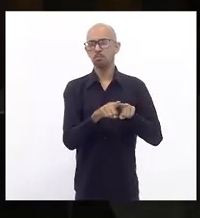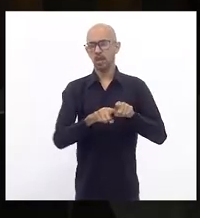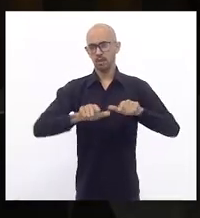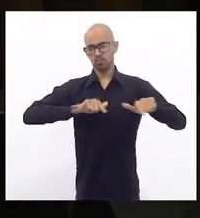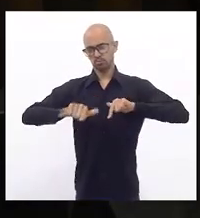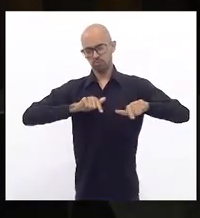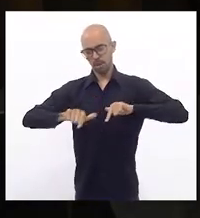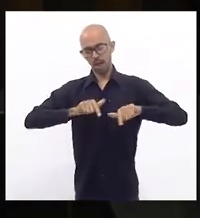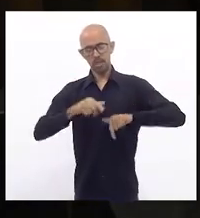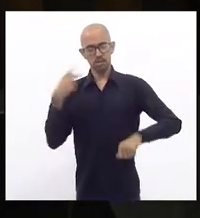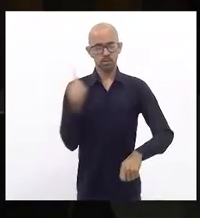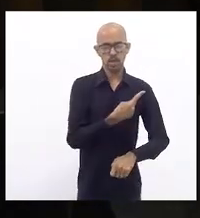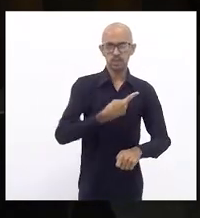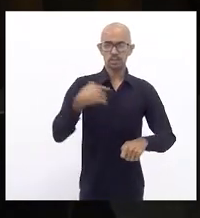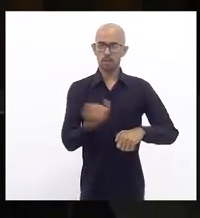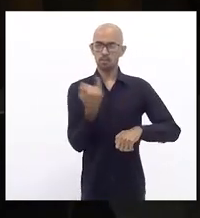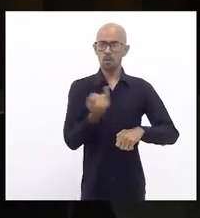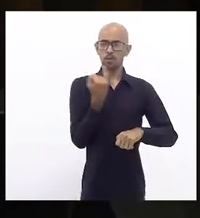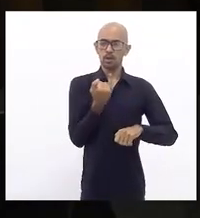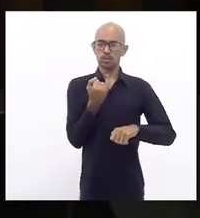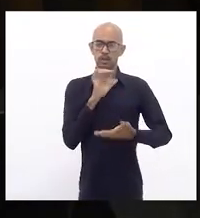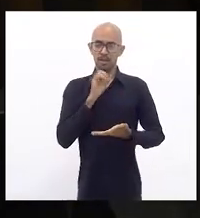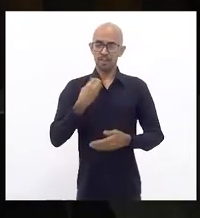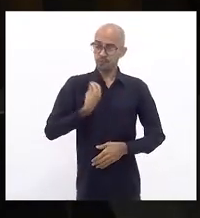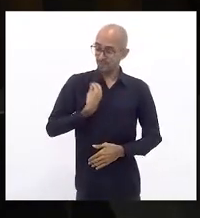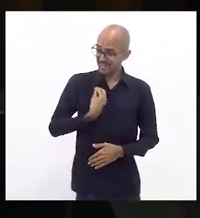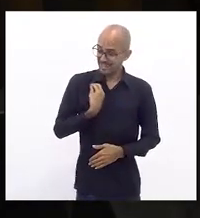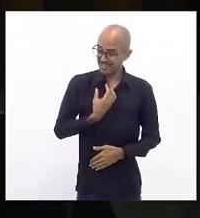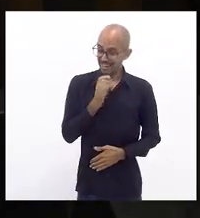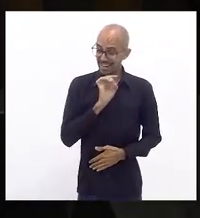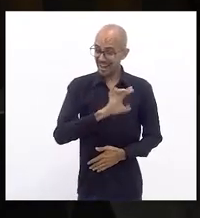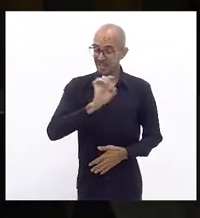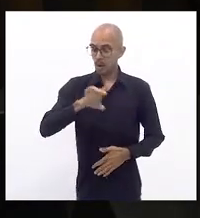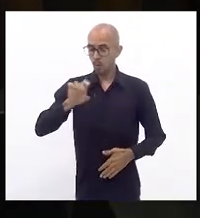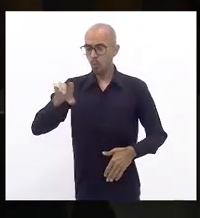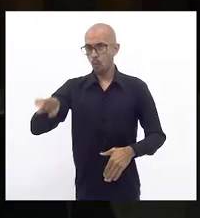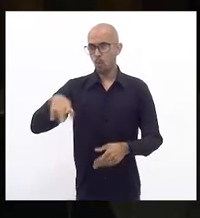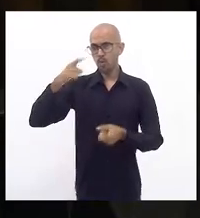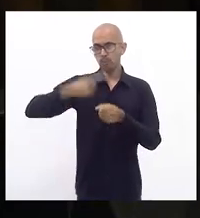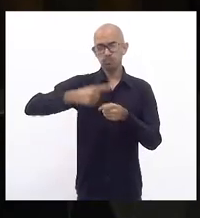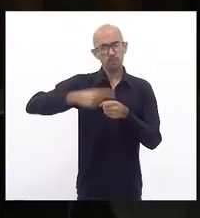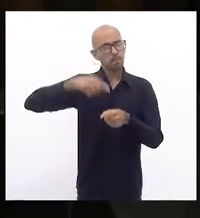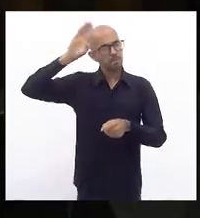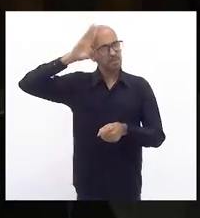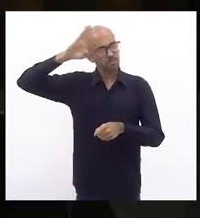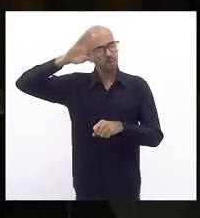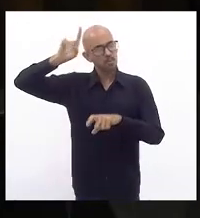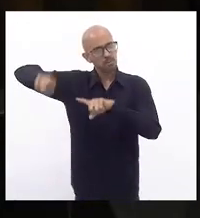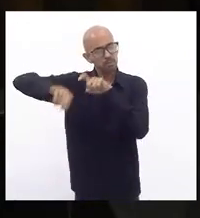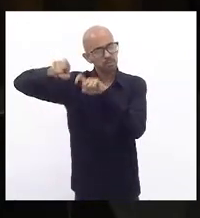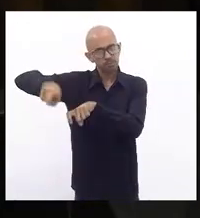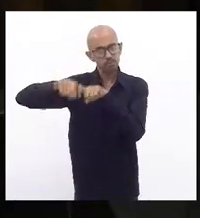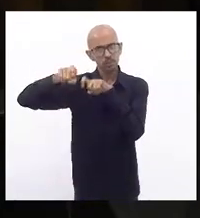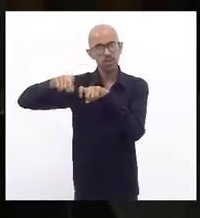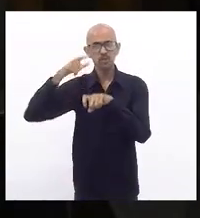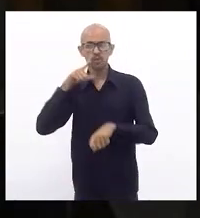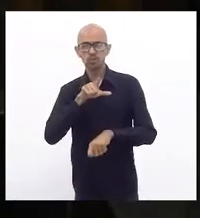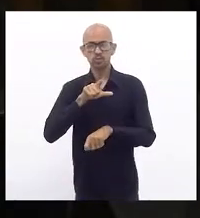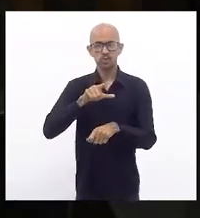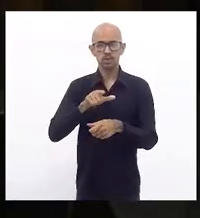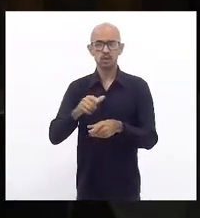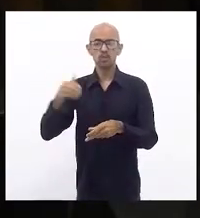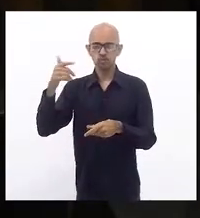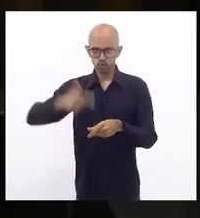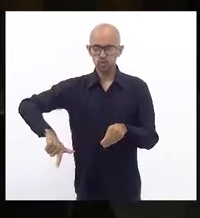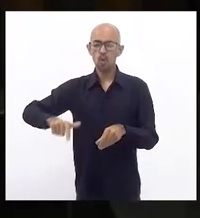tem na vida de cada um da cidade, principalmente no interior, que eles também se reelegeram, elegeram e se